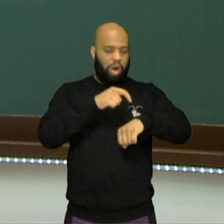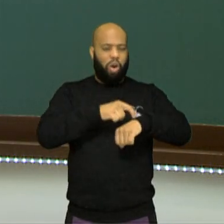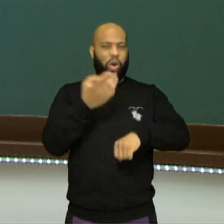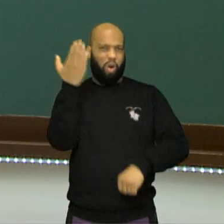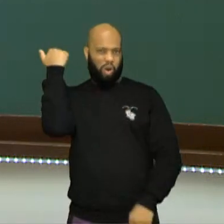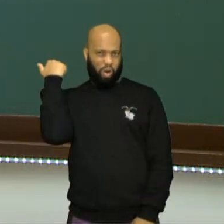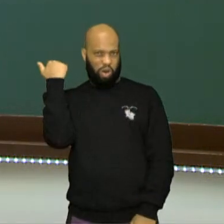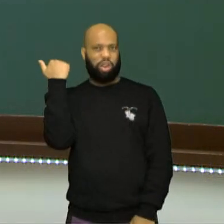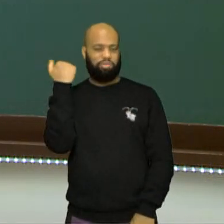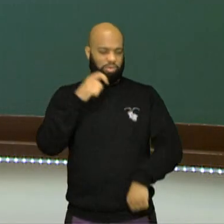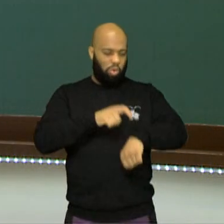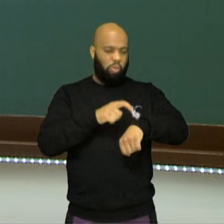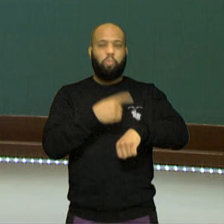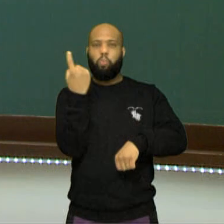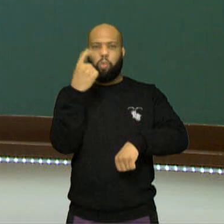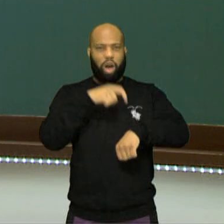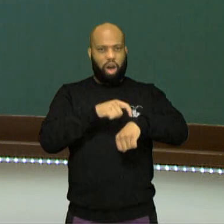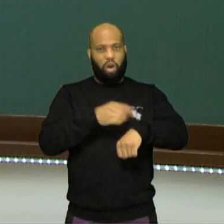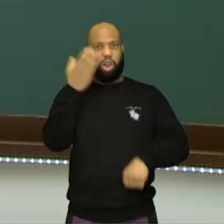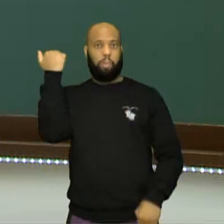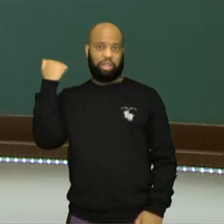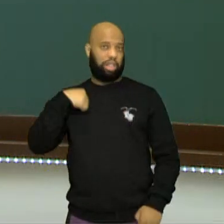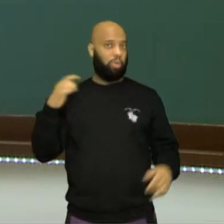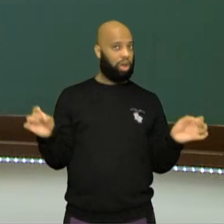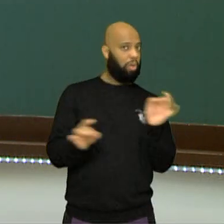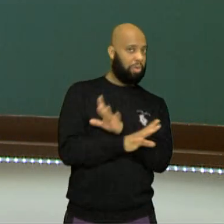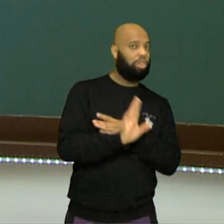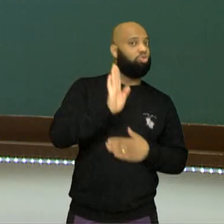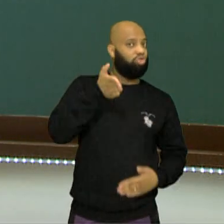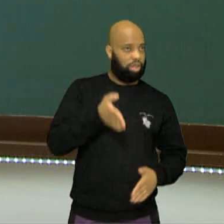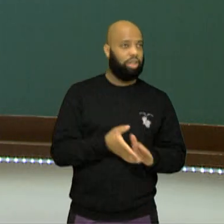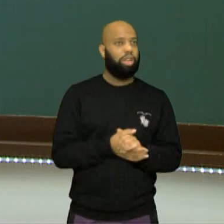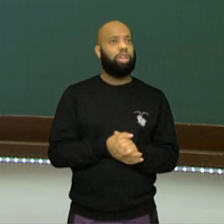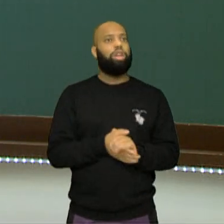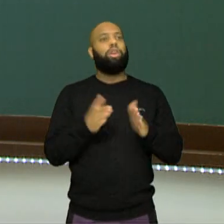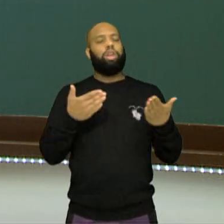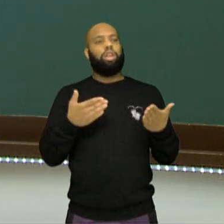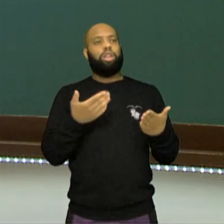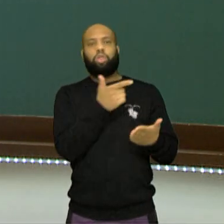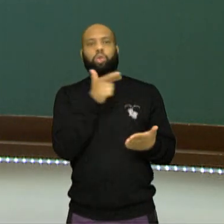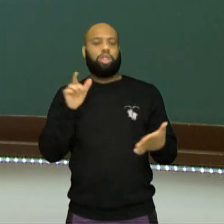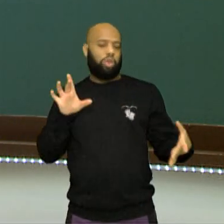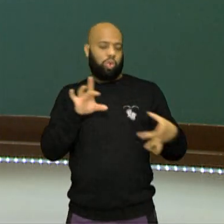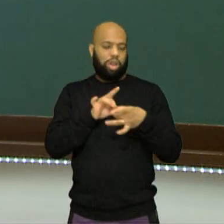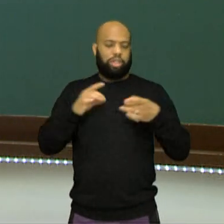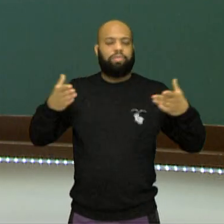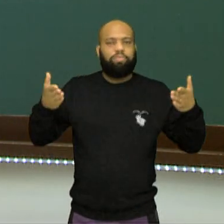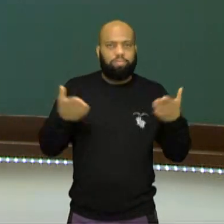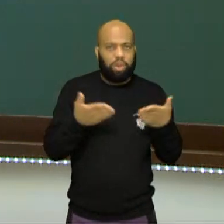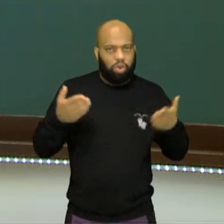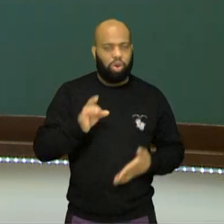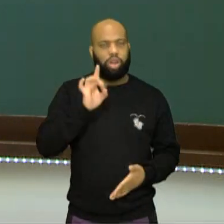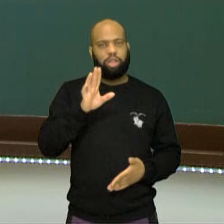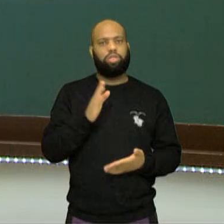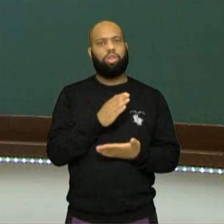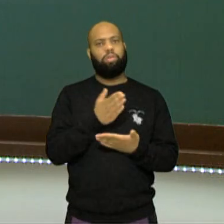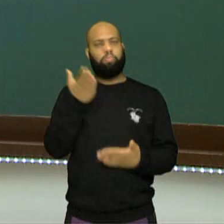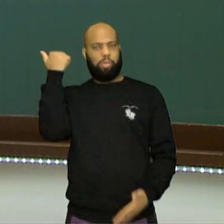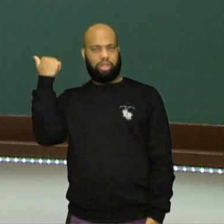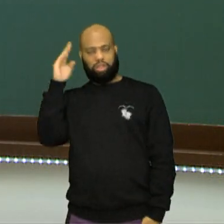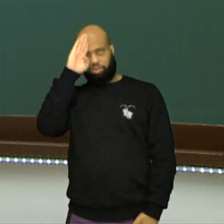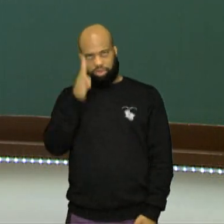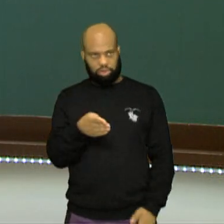atrás foi quando a ação aconteceu. Eu defini quando. Ou seja, não tem conexão com o presente, tá? E vale